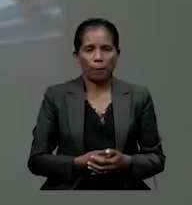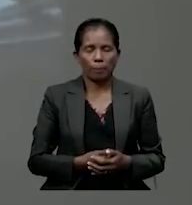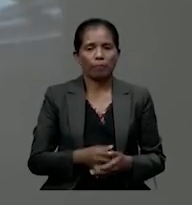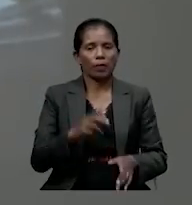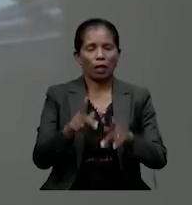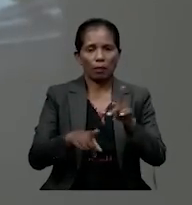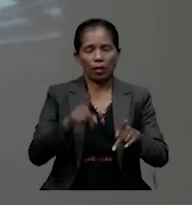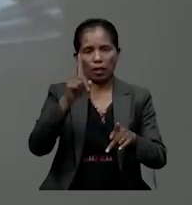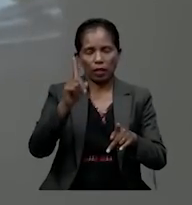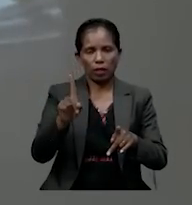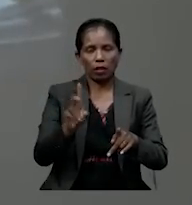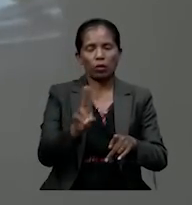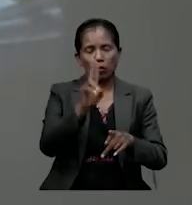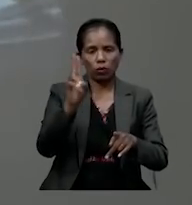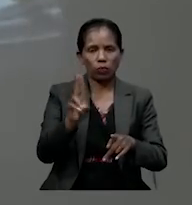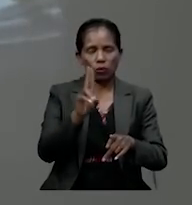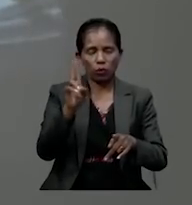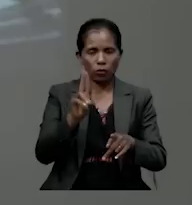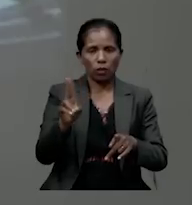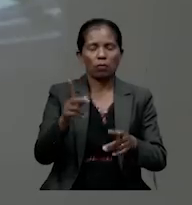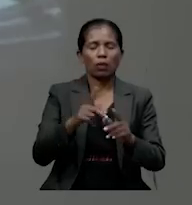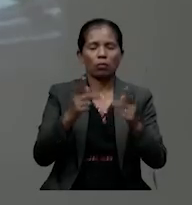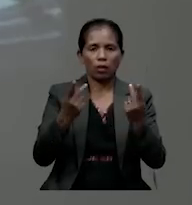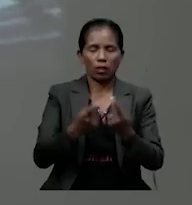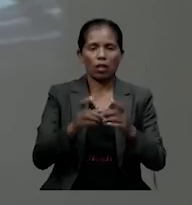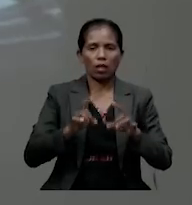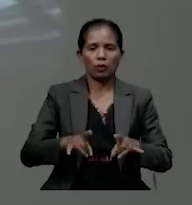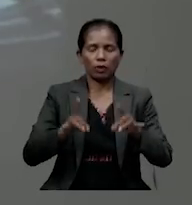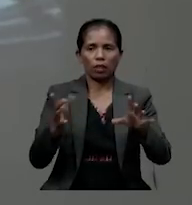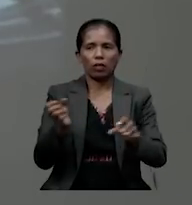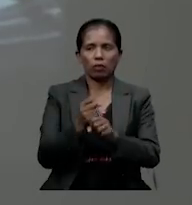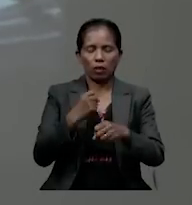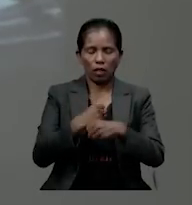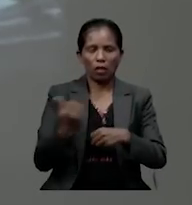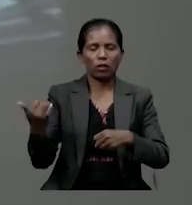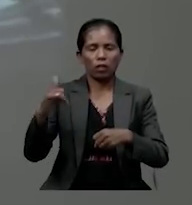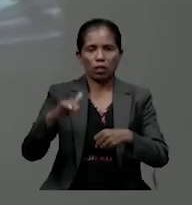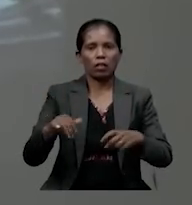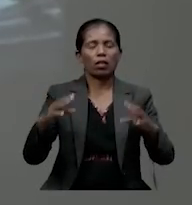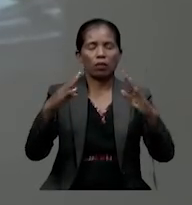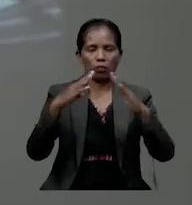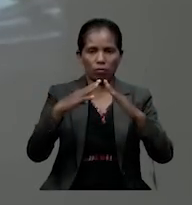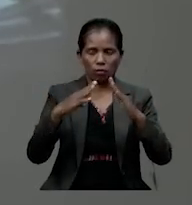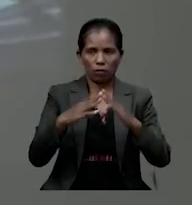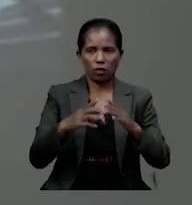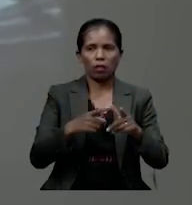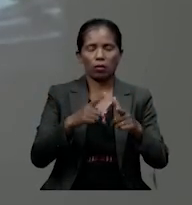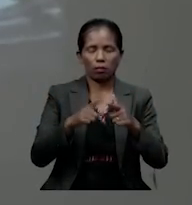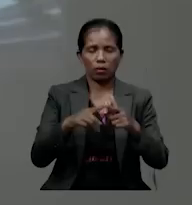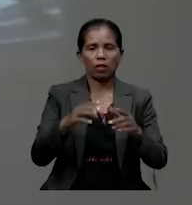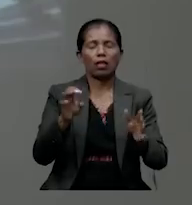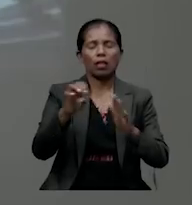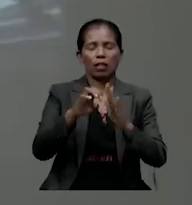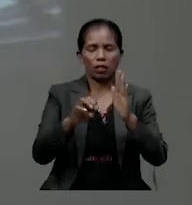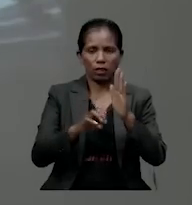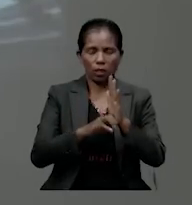cidadão ida maluga ba, compão na Austrália, para o da halo sirania residência. E cusmai, estado bafoti,